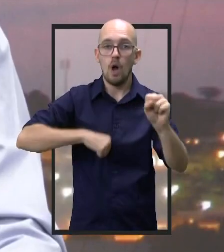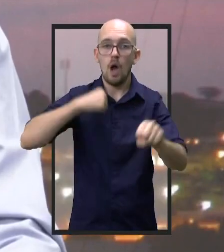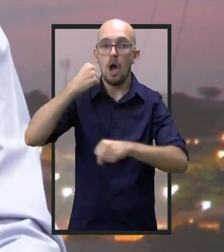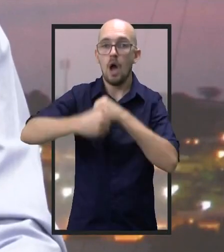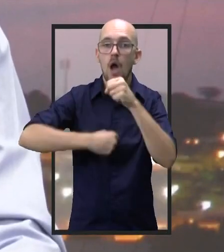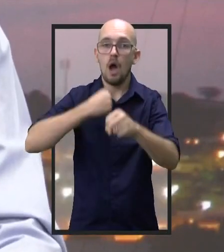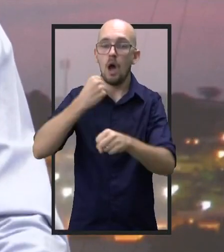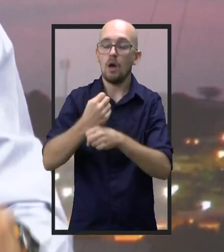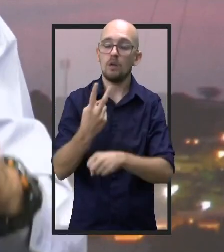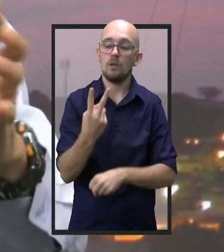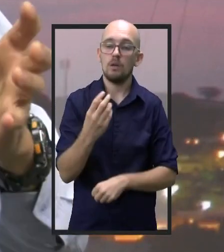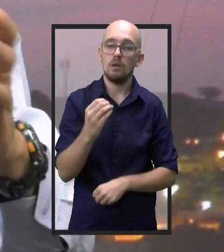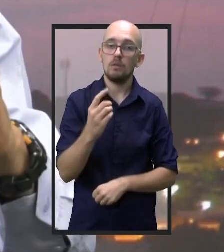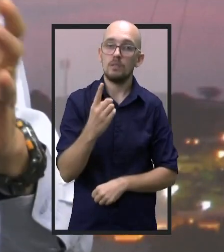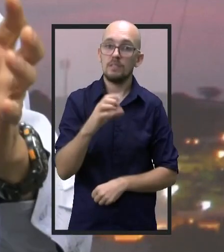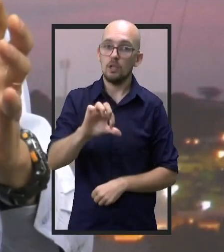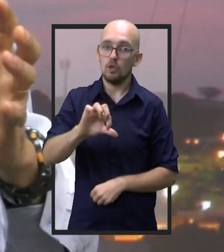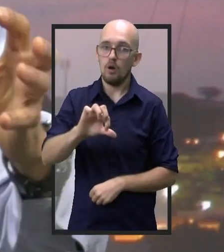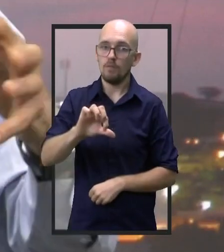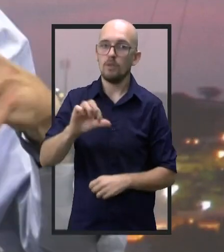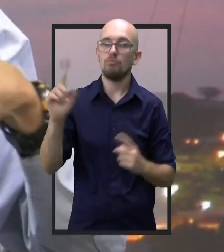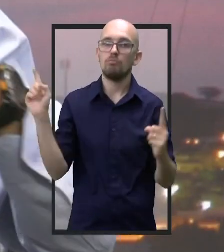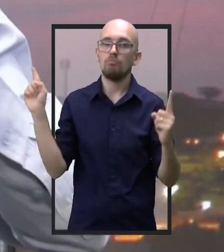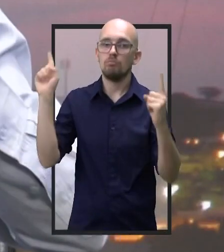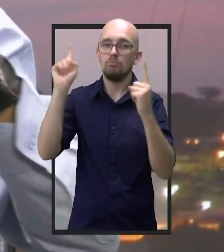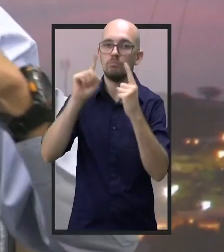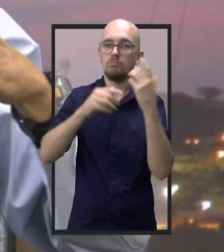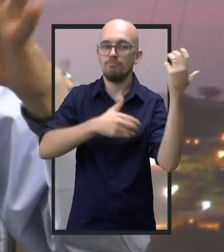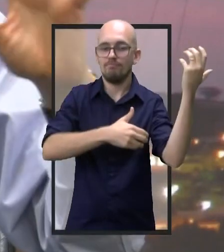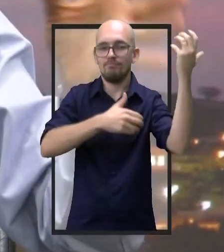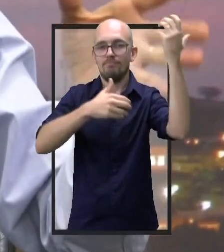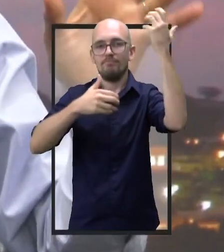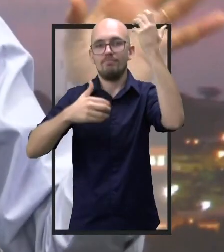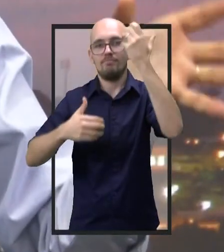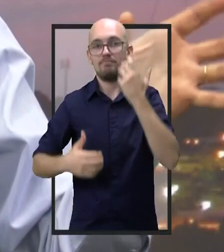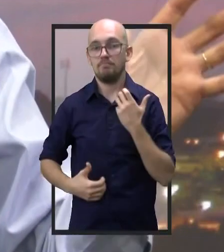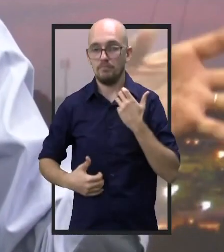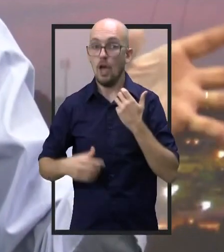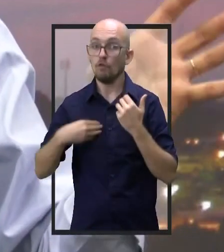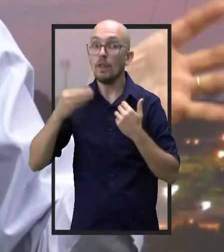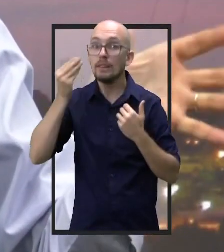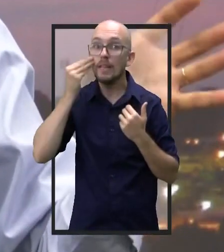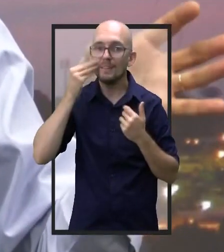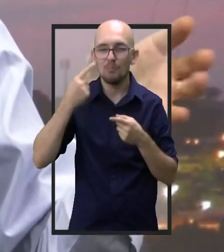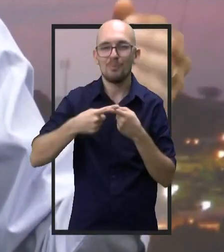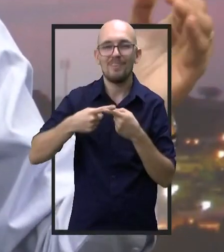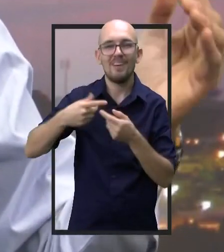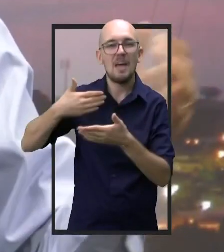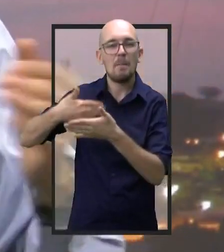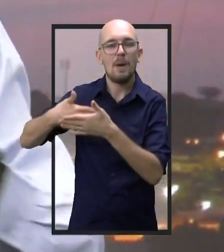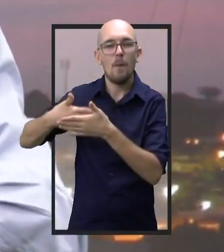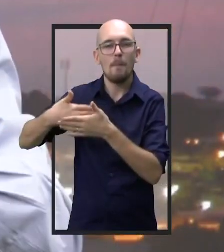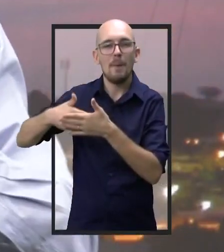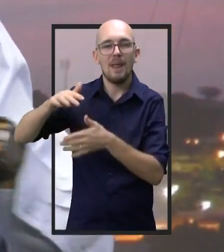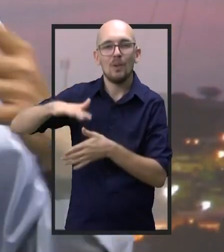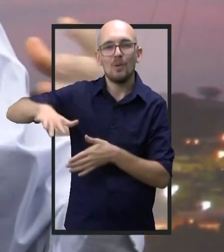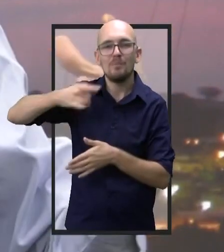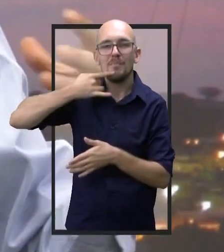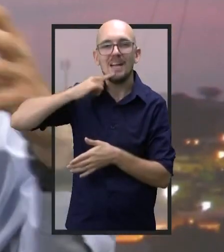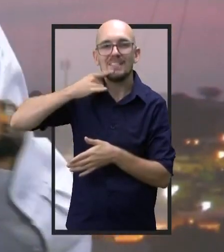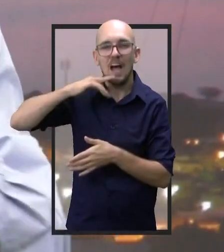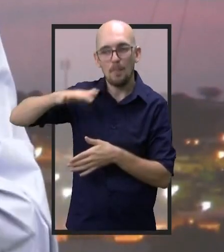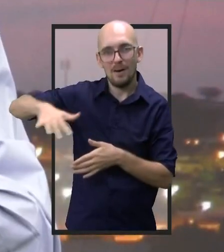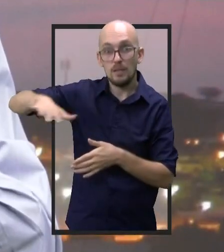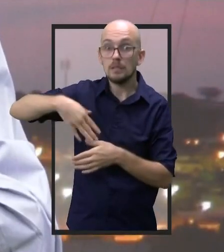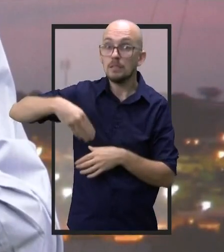2019, né? Nós vamos fazer nesse contexto. Vou tentar fazer a passagem como nós vamos estar passando entre Ribeirão e Piracicaba. Quem sabe trazer o que